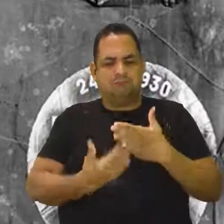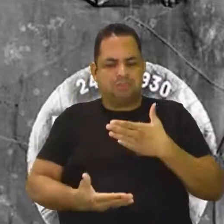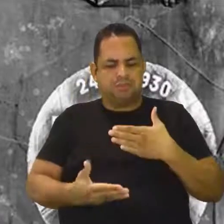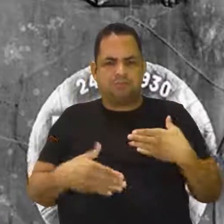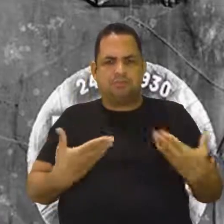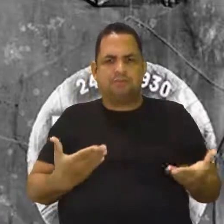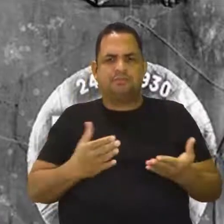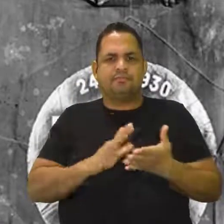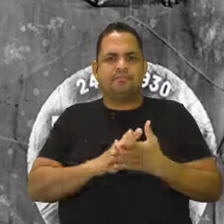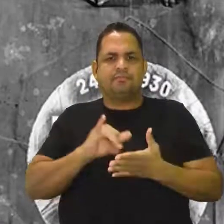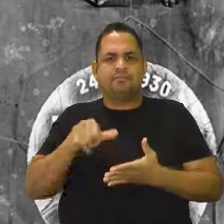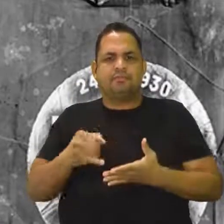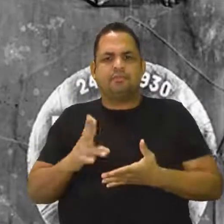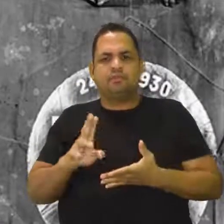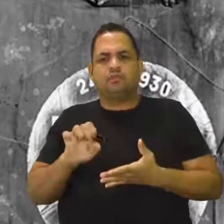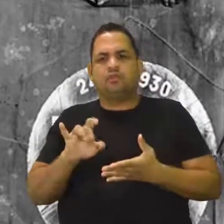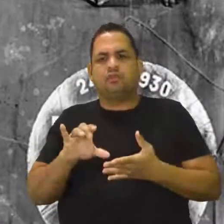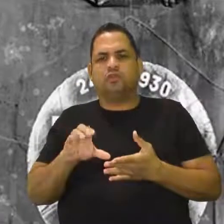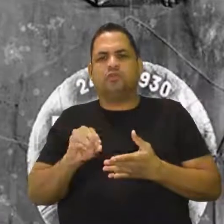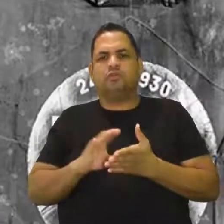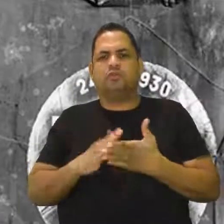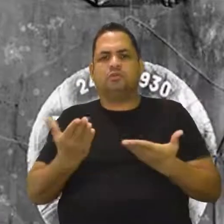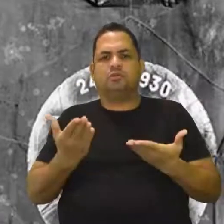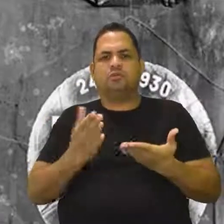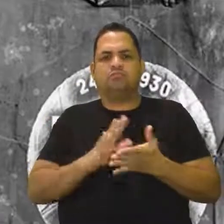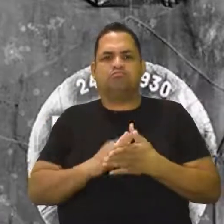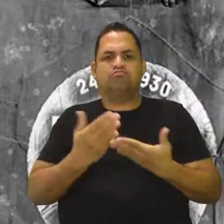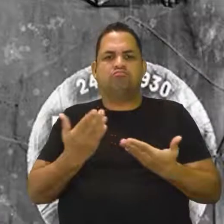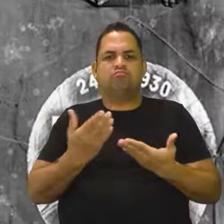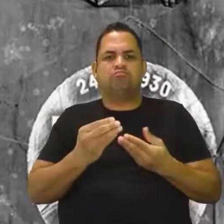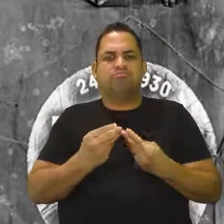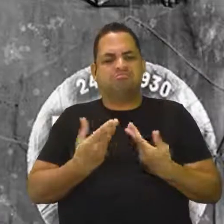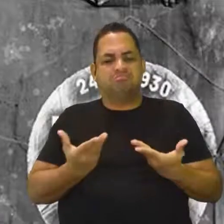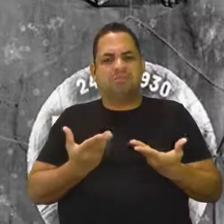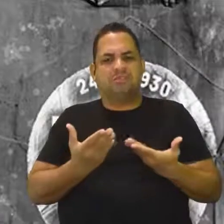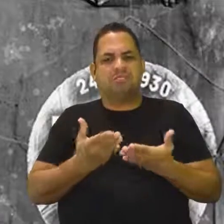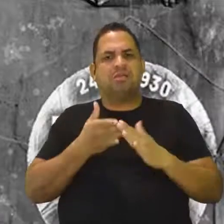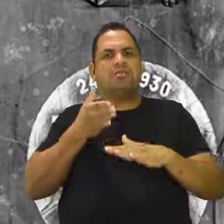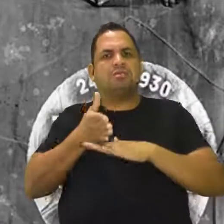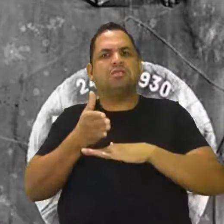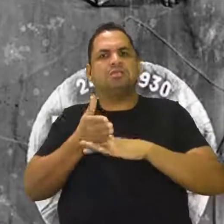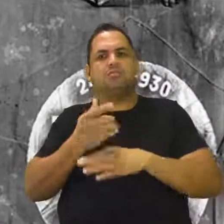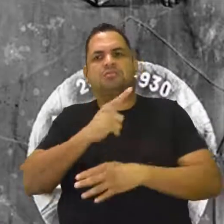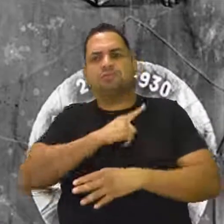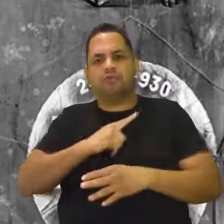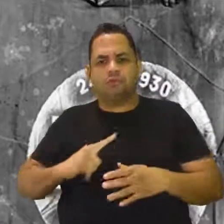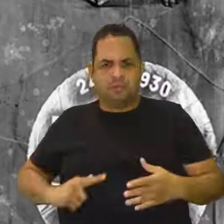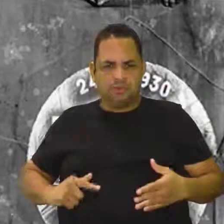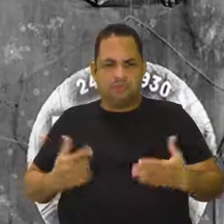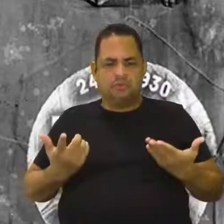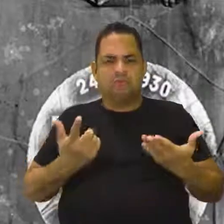eleição, mas Júlio, então vê aí um cargo aí, eu até me disponho a participar do teu governo.